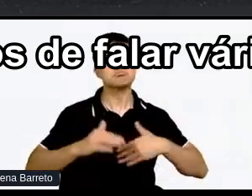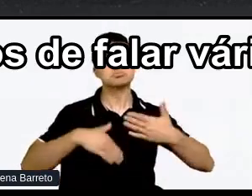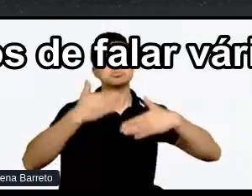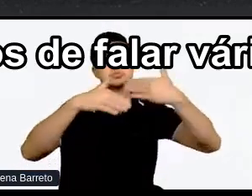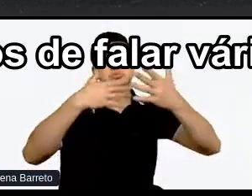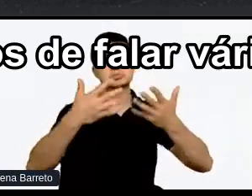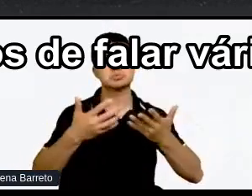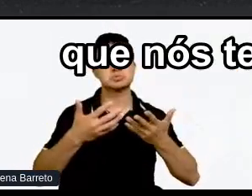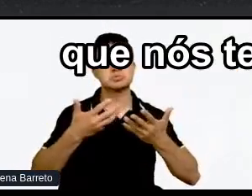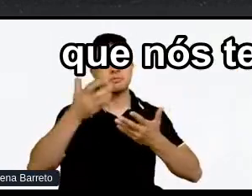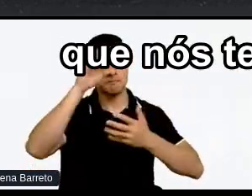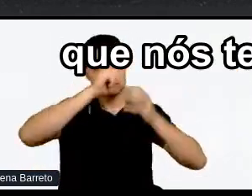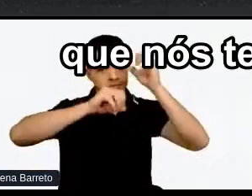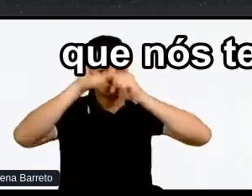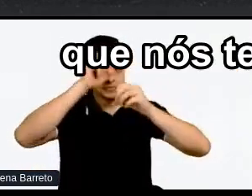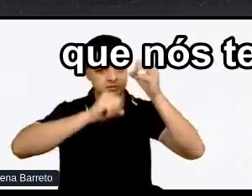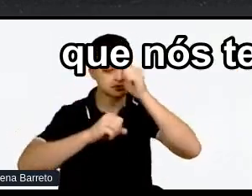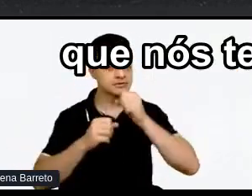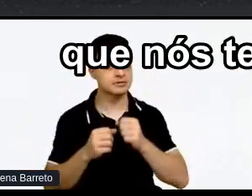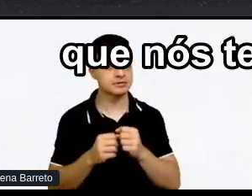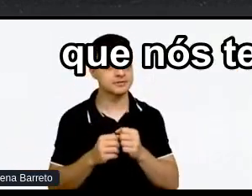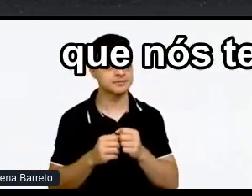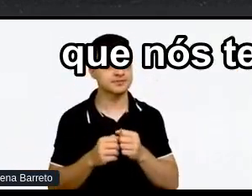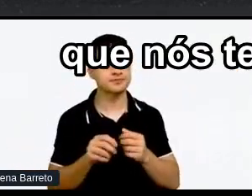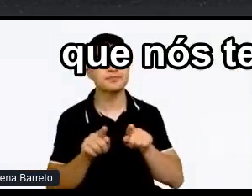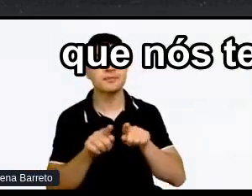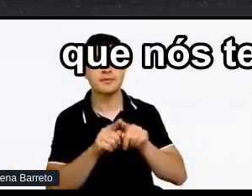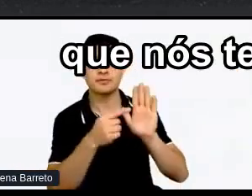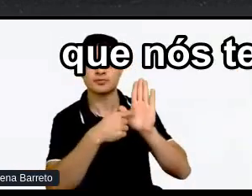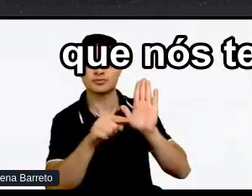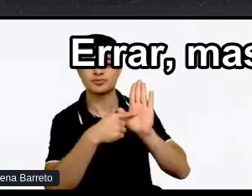vários tipos de indicadores que nós temos disso.